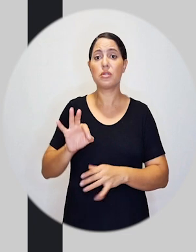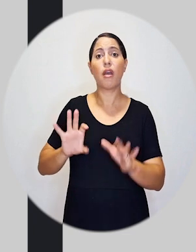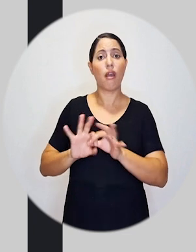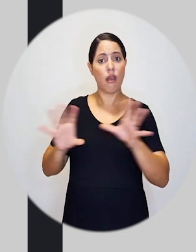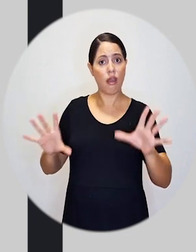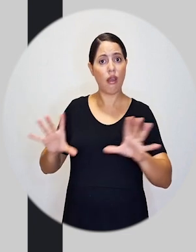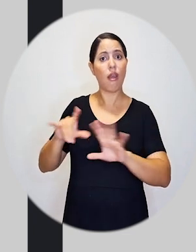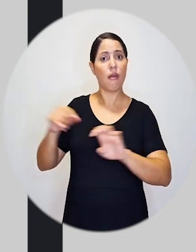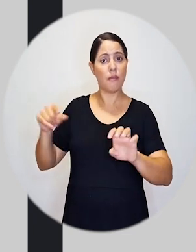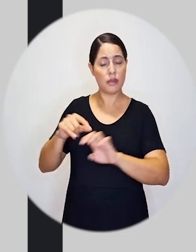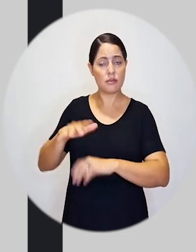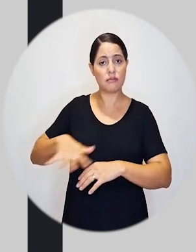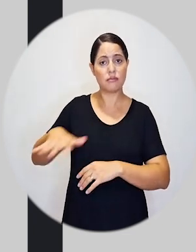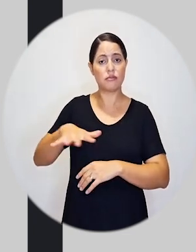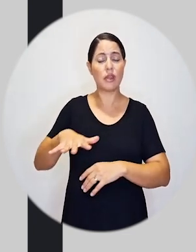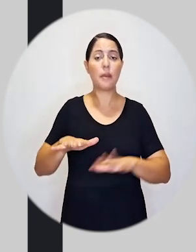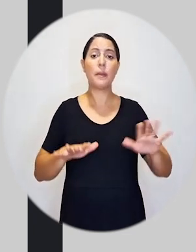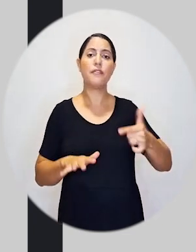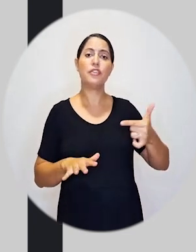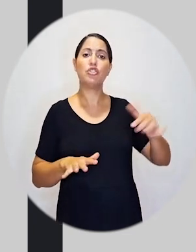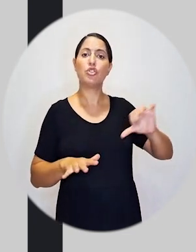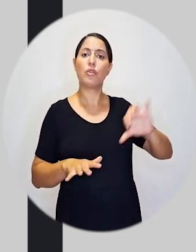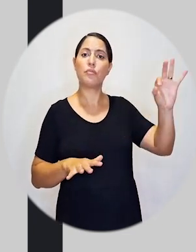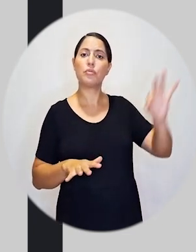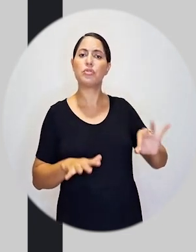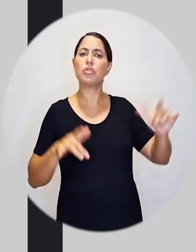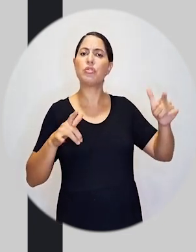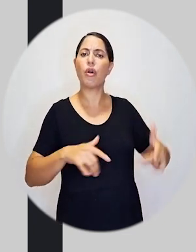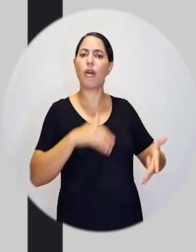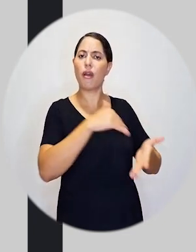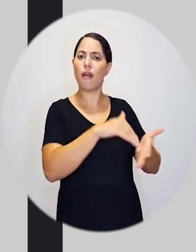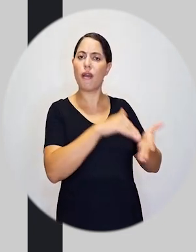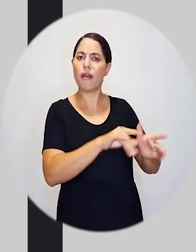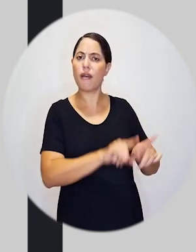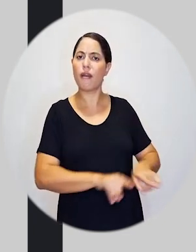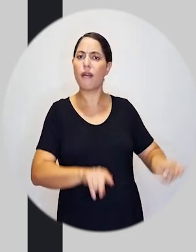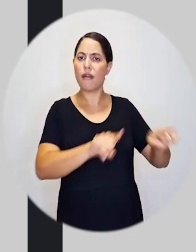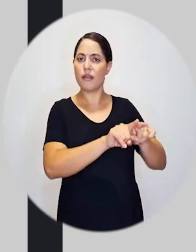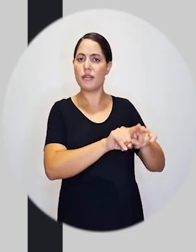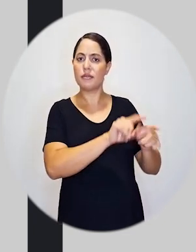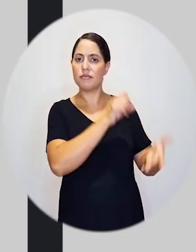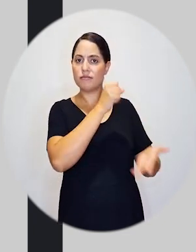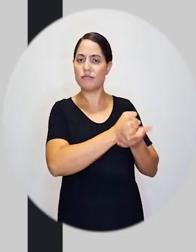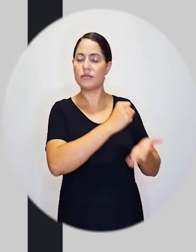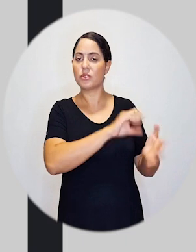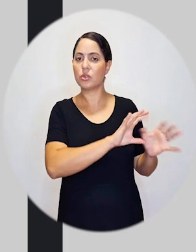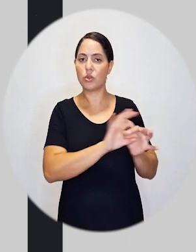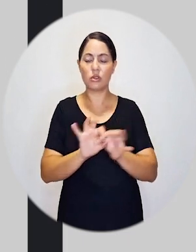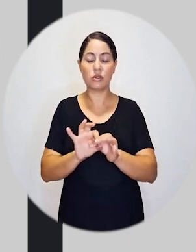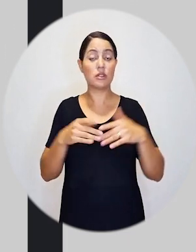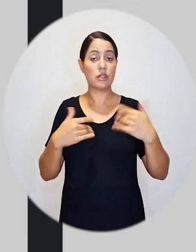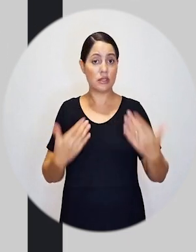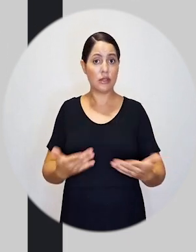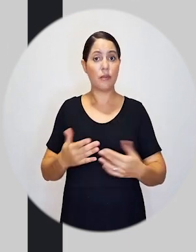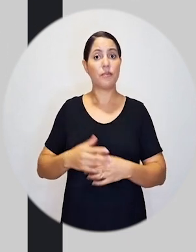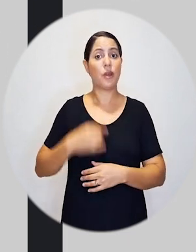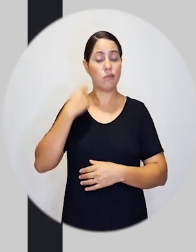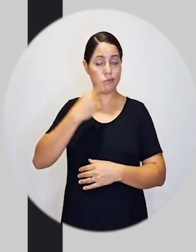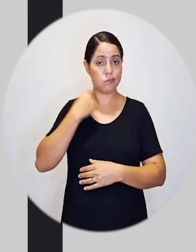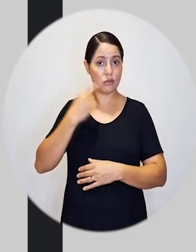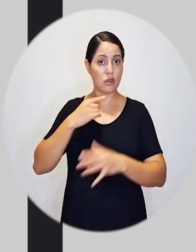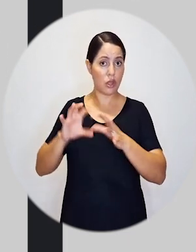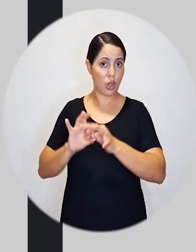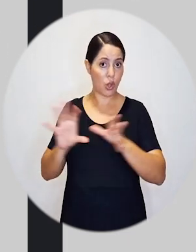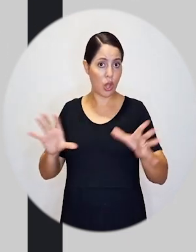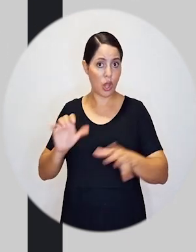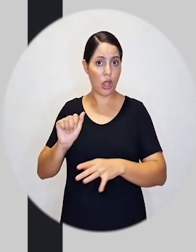autônomos, enquanto apenas 29% estão vinculados a empresas ou escritórios privados de advocacia. A condição de